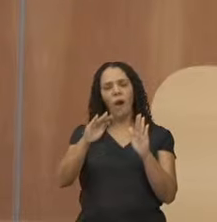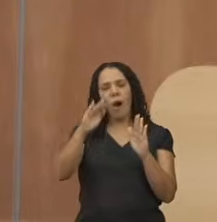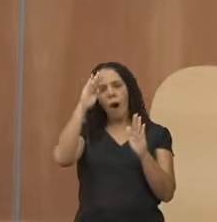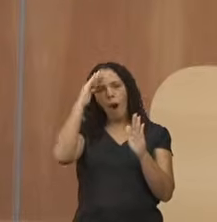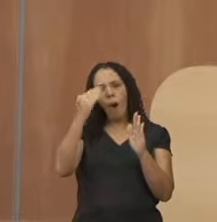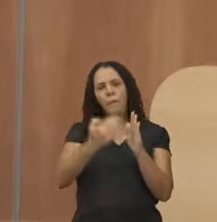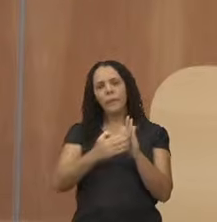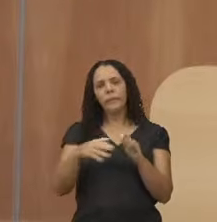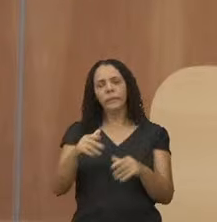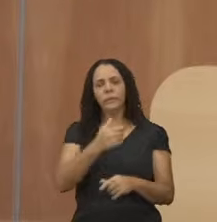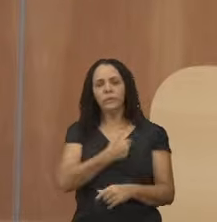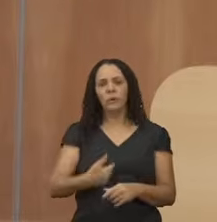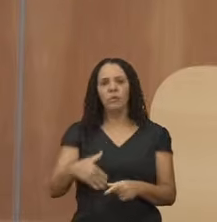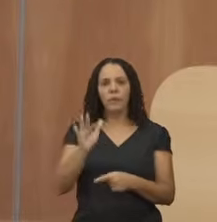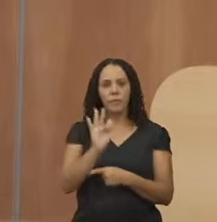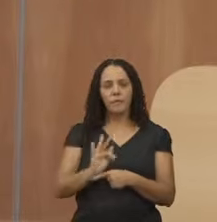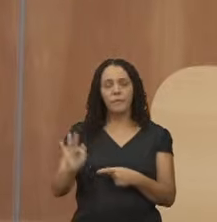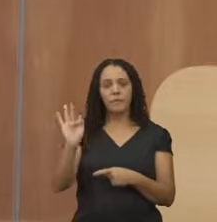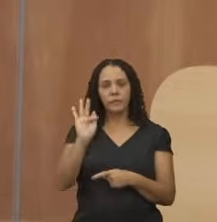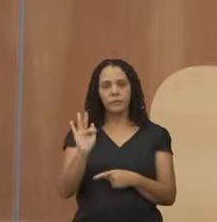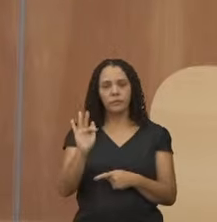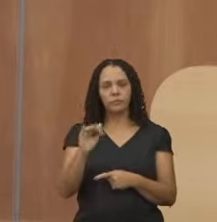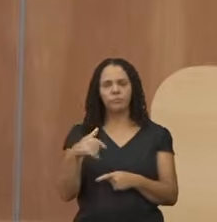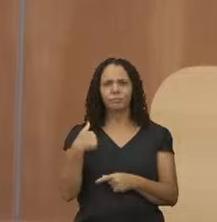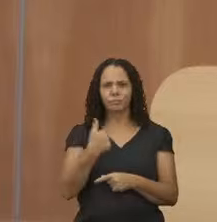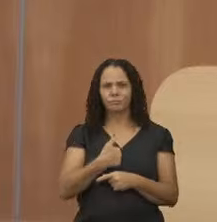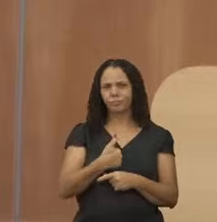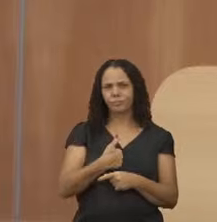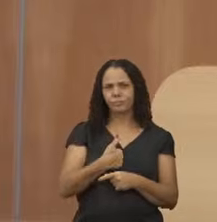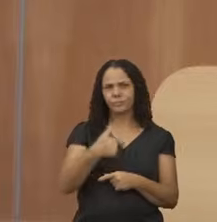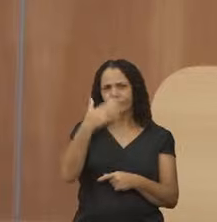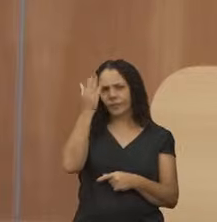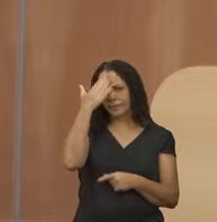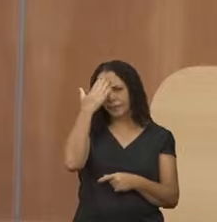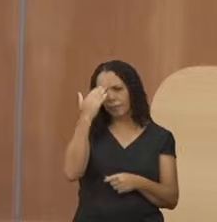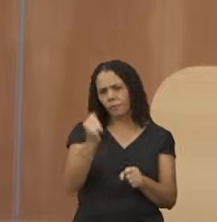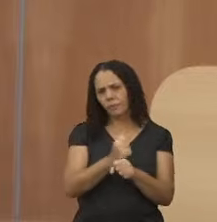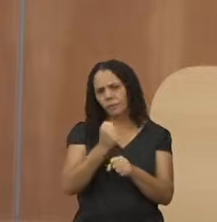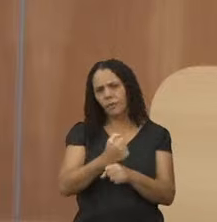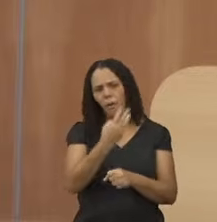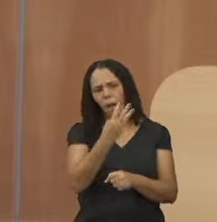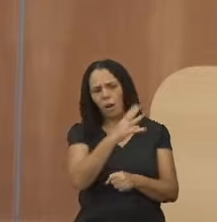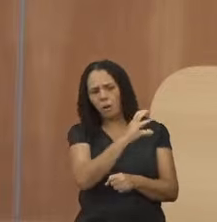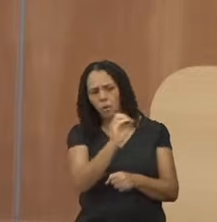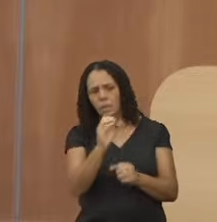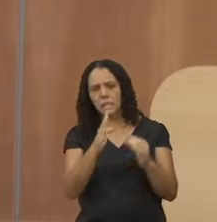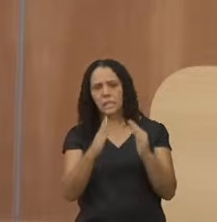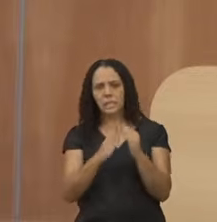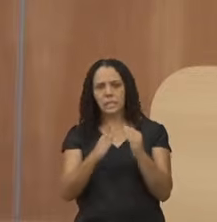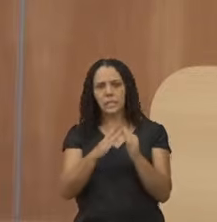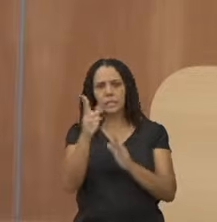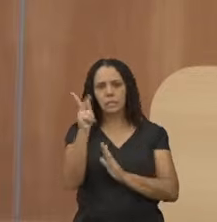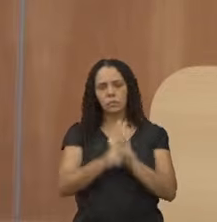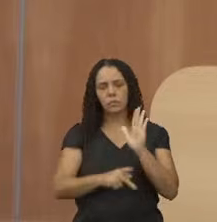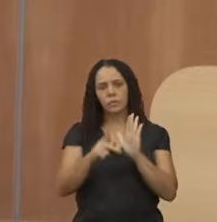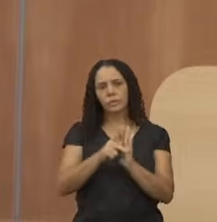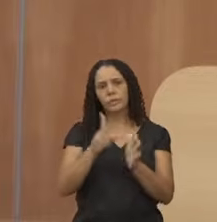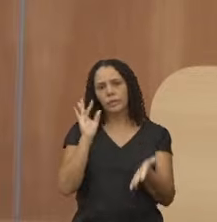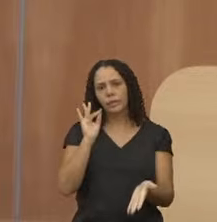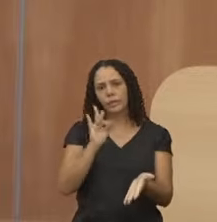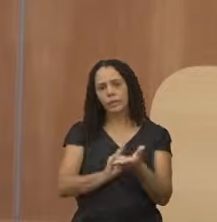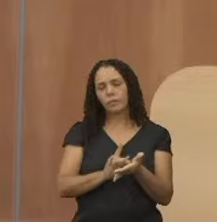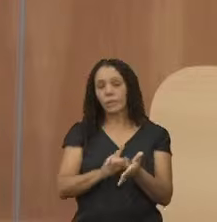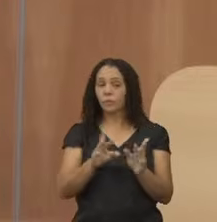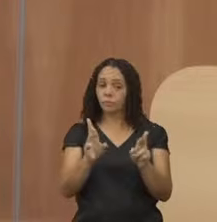federal, né, aqui praticamente a construção de 400 casas, e esse projeto, na realidade, é um projeto onde a